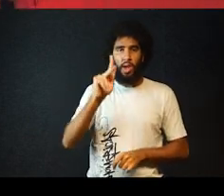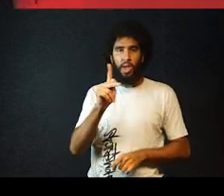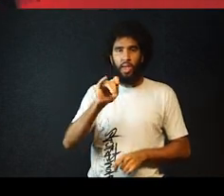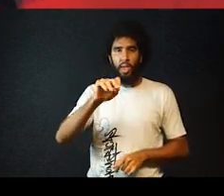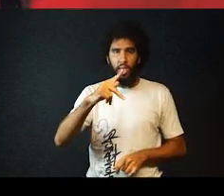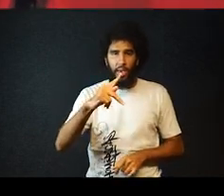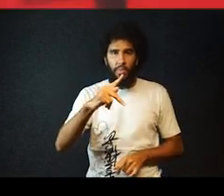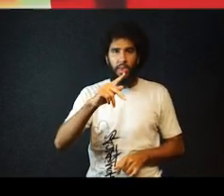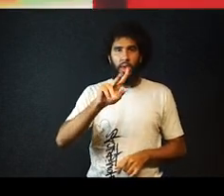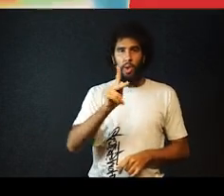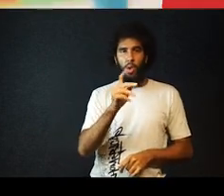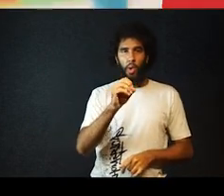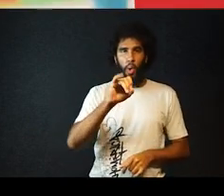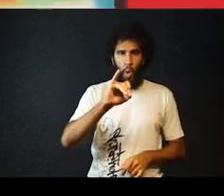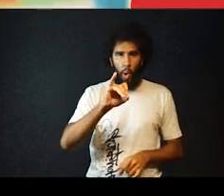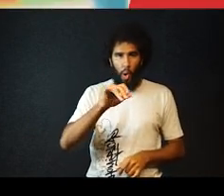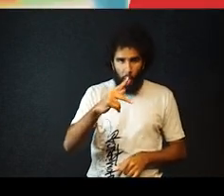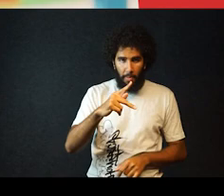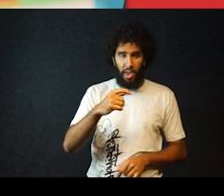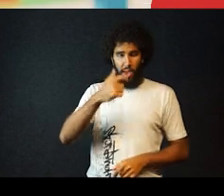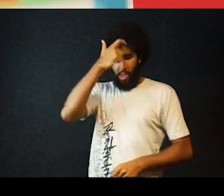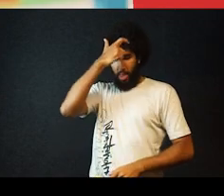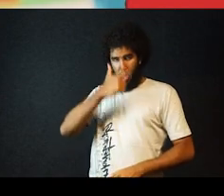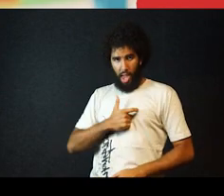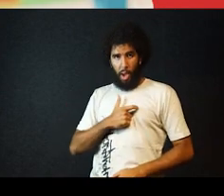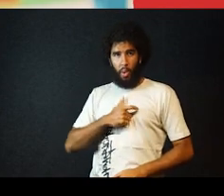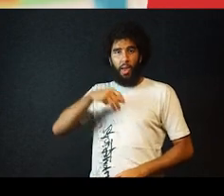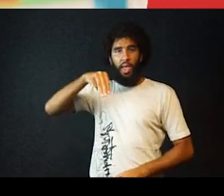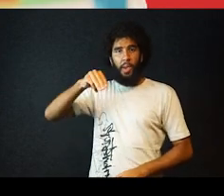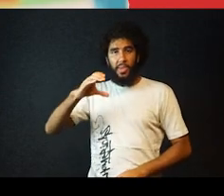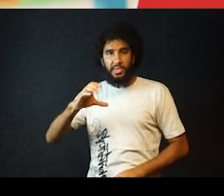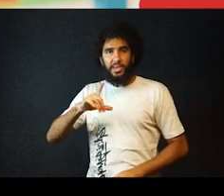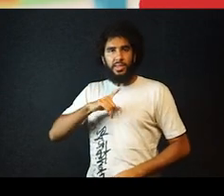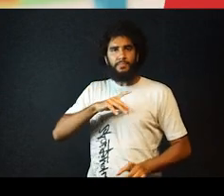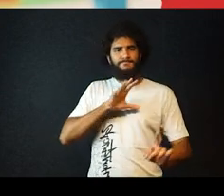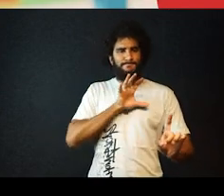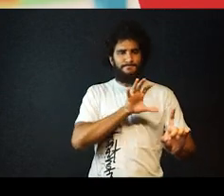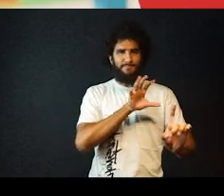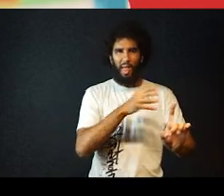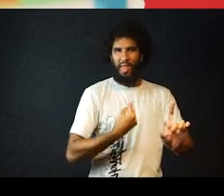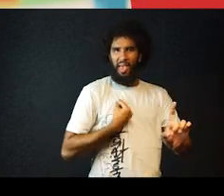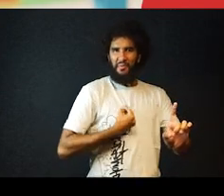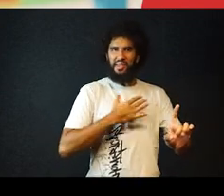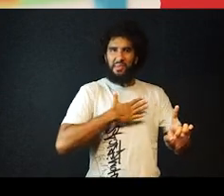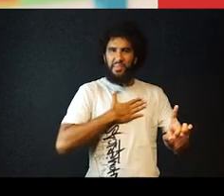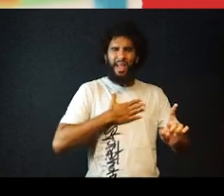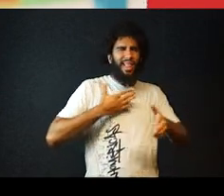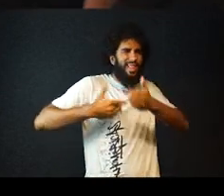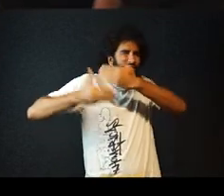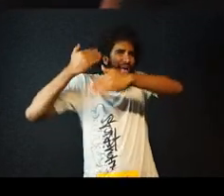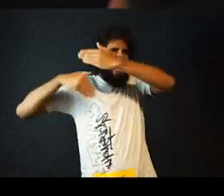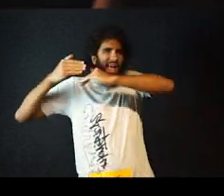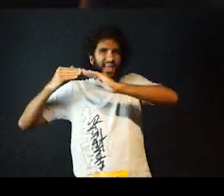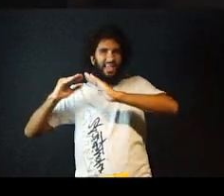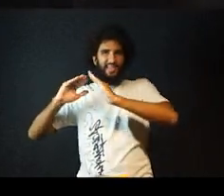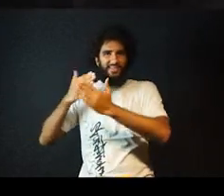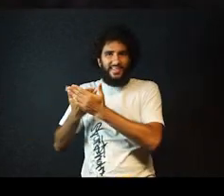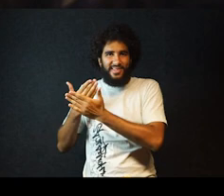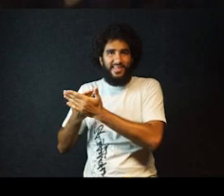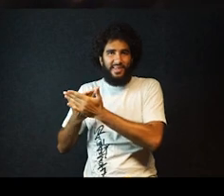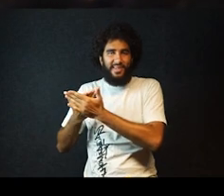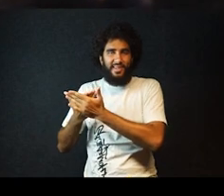galera, né? E eu, por ser MC, por ter um grupo de rap, teve uma grande influência na minha vida lá atrás, quando eu tava na